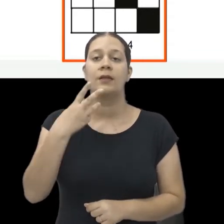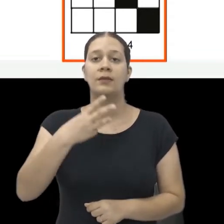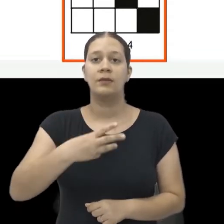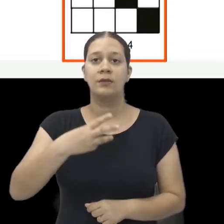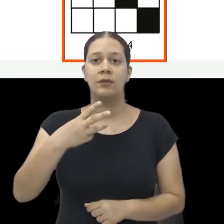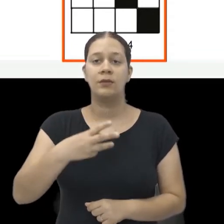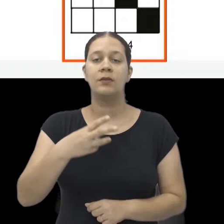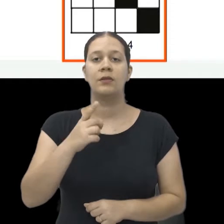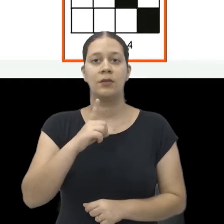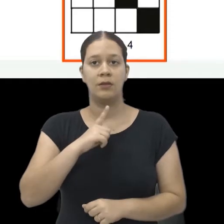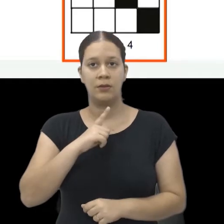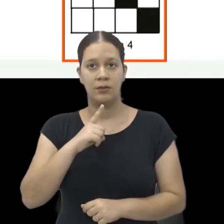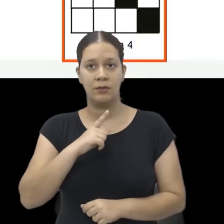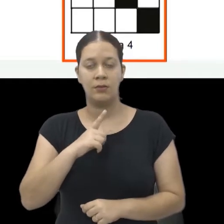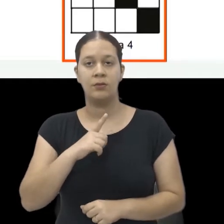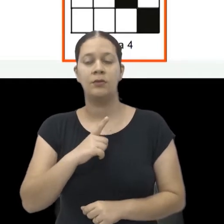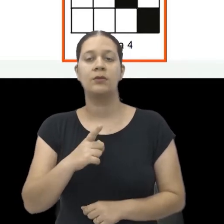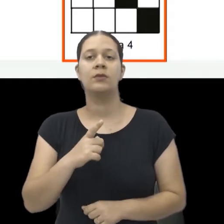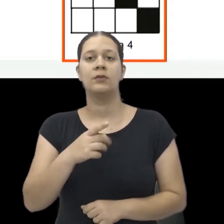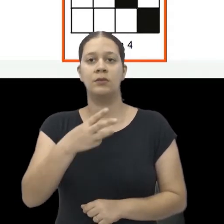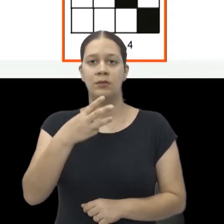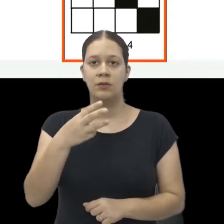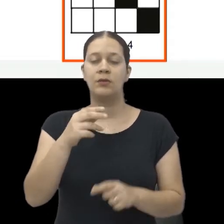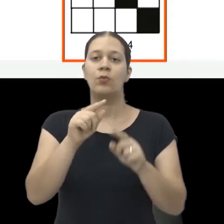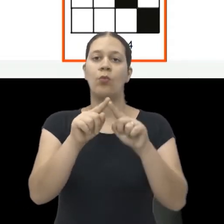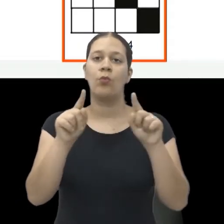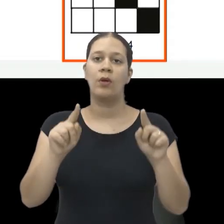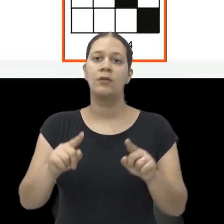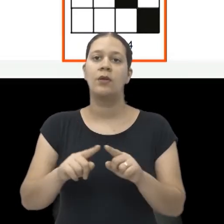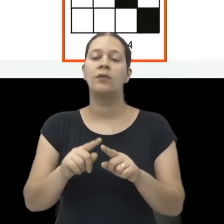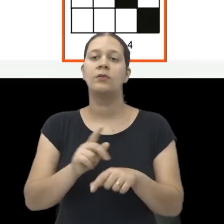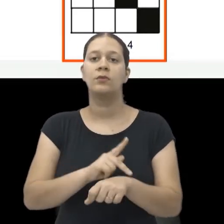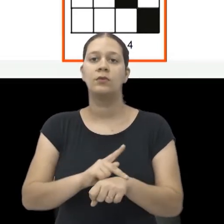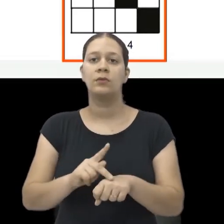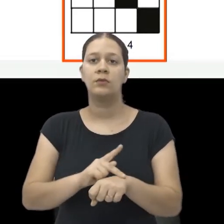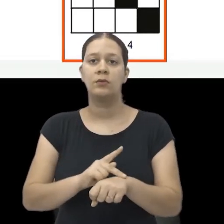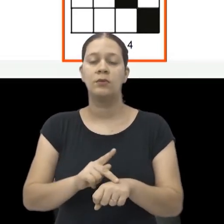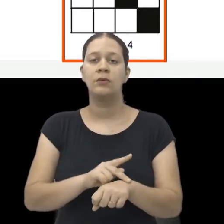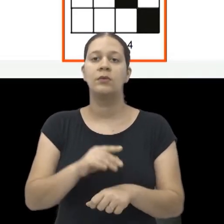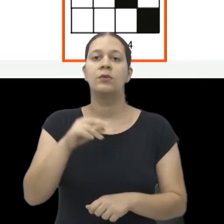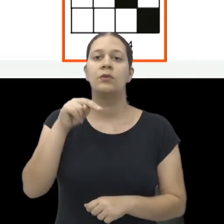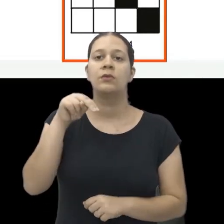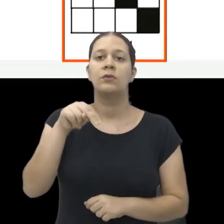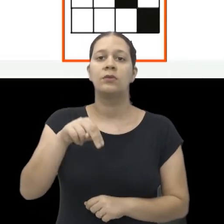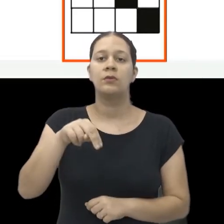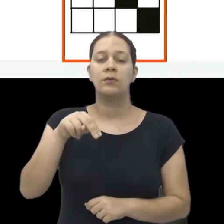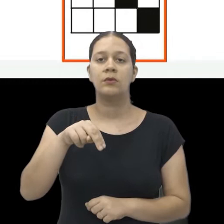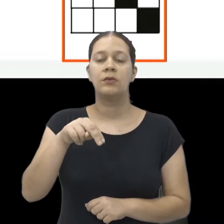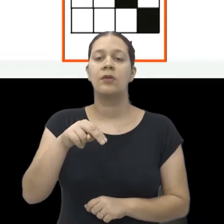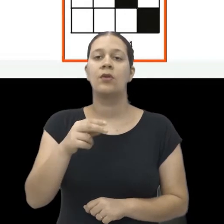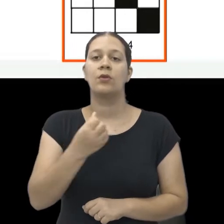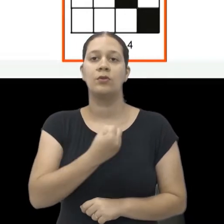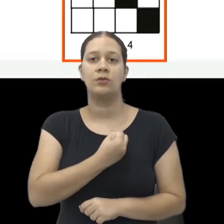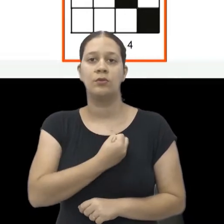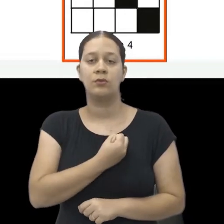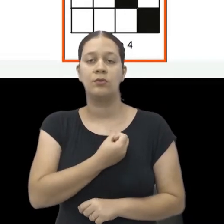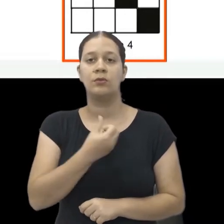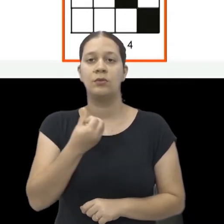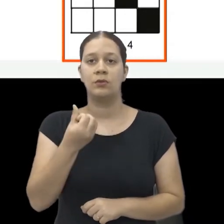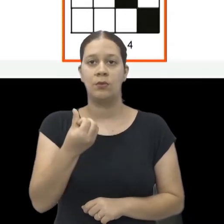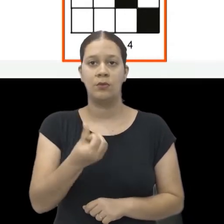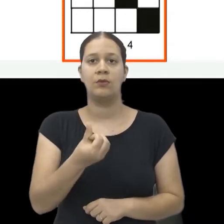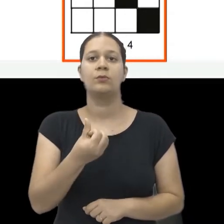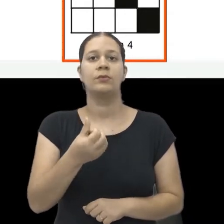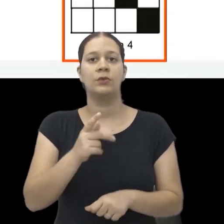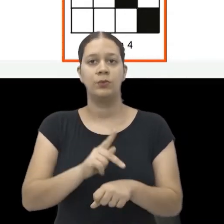a terceira figura, eu vou ter 3 quadrados pretos. N representando a figura 6, eu